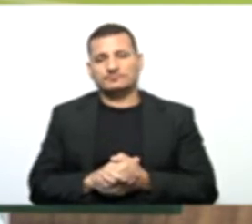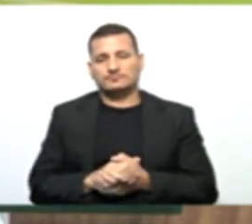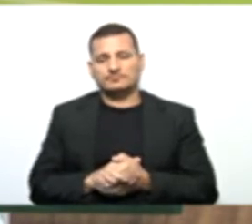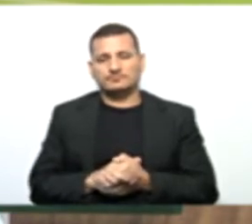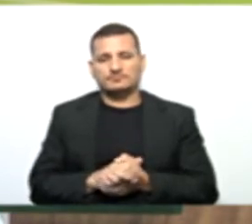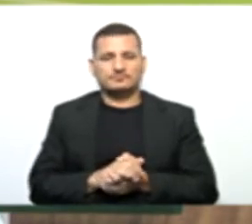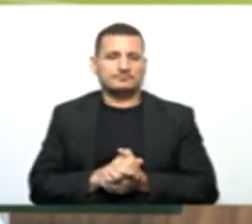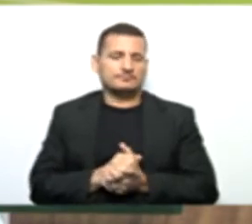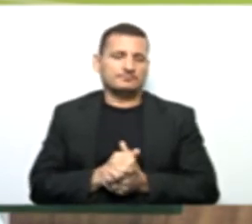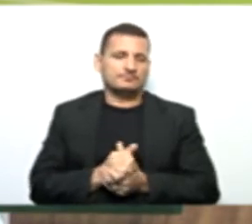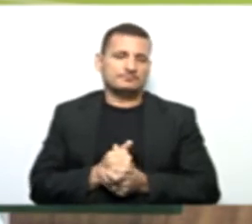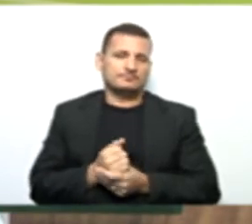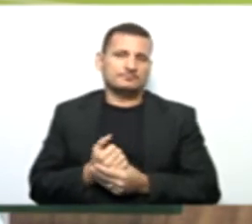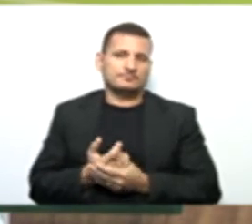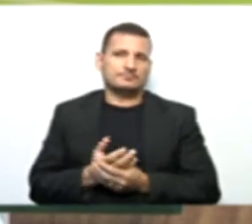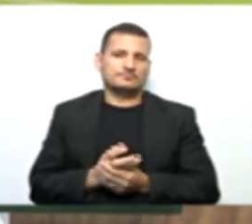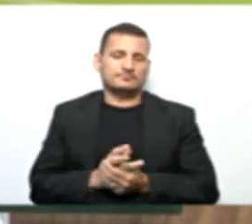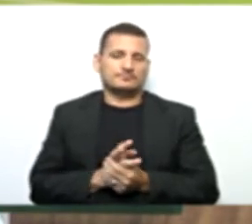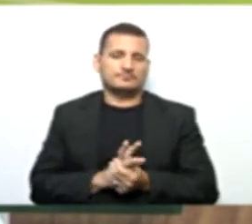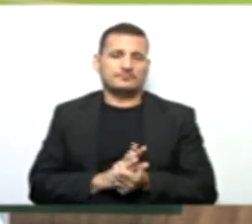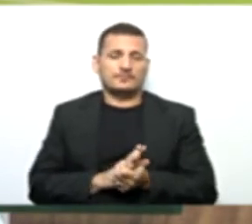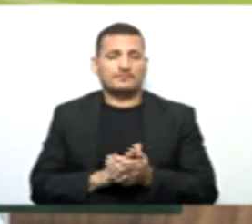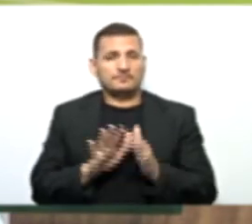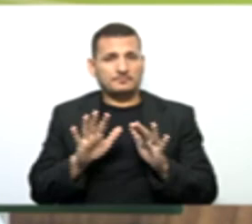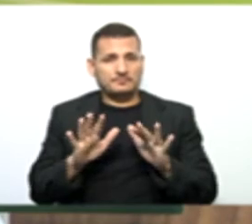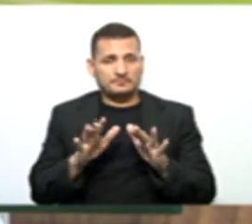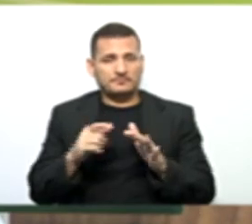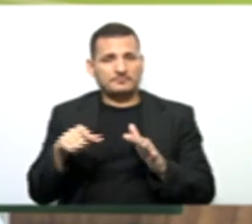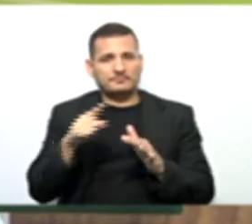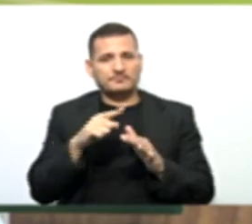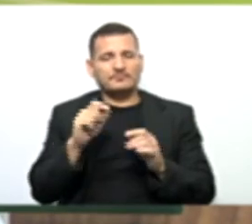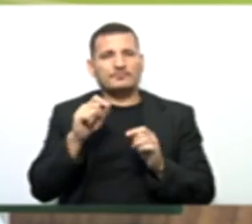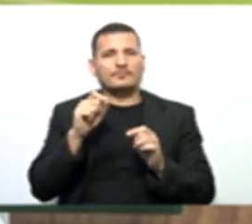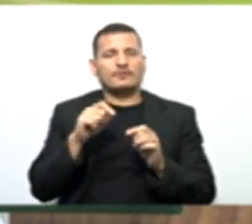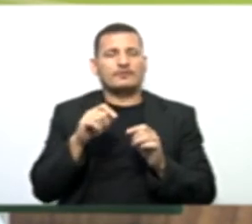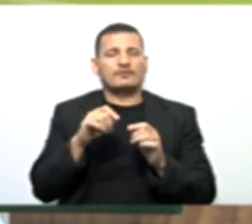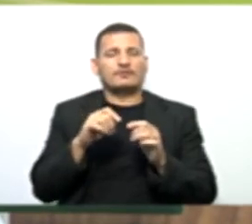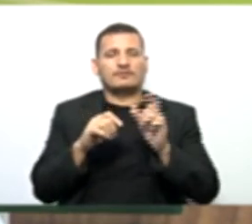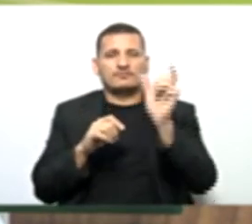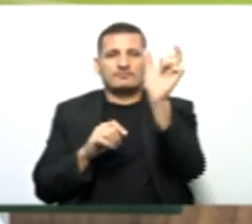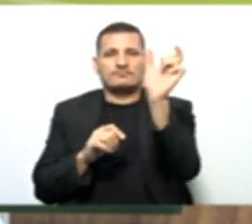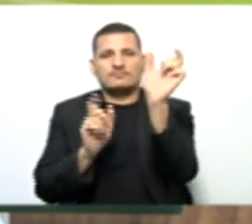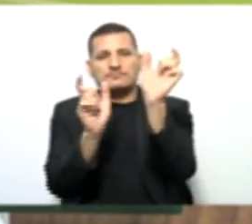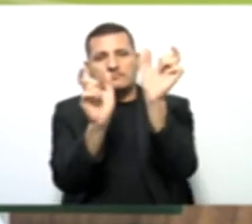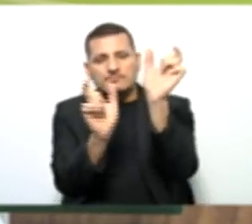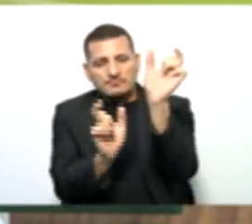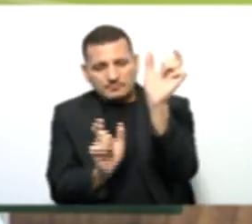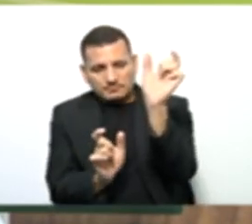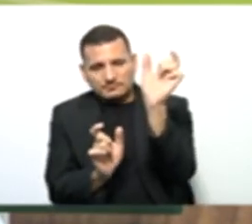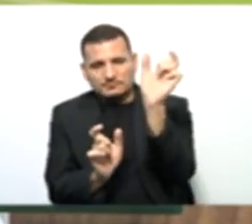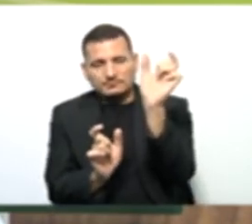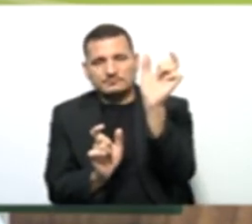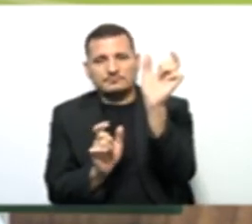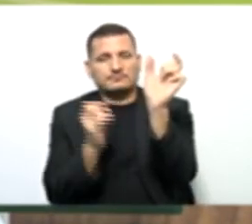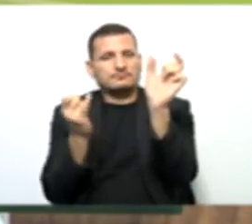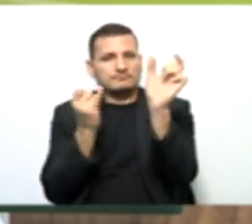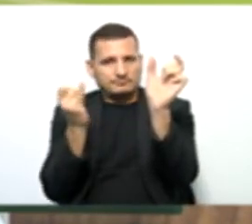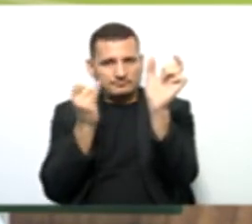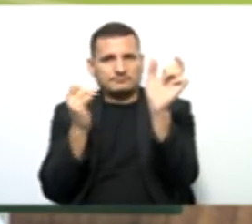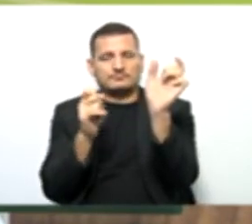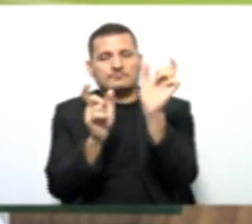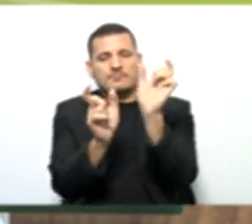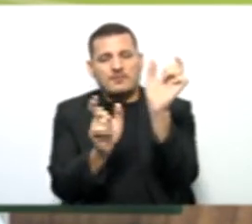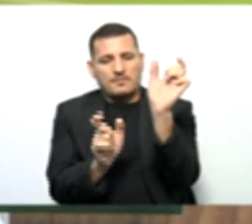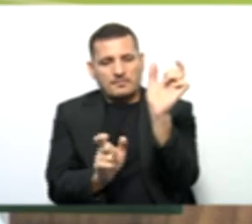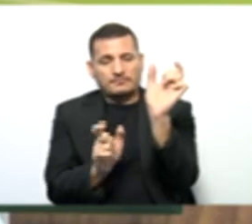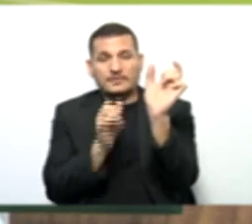para chamar a atenção quanto à indentação. É muito importante no Python, né? Porque o código